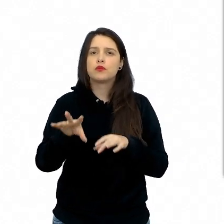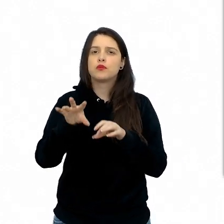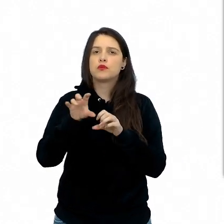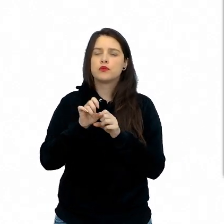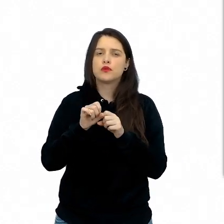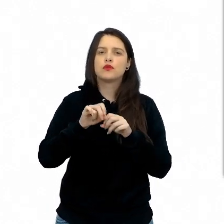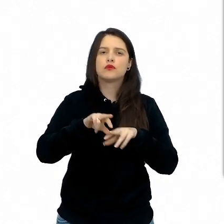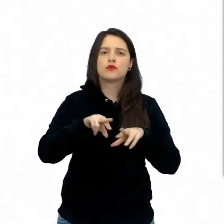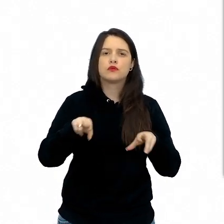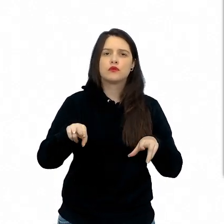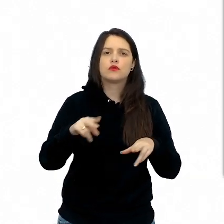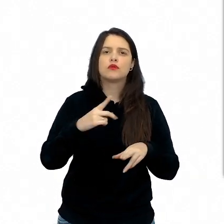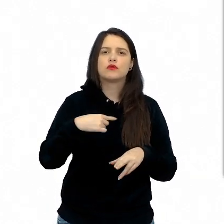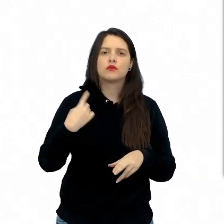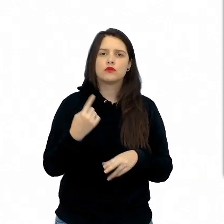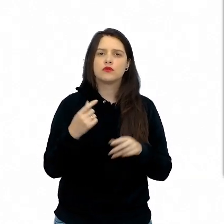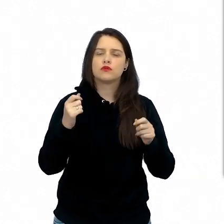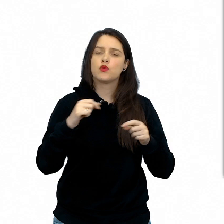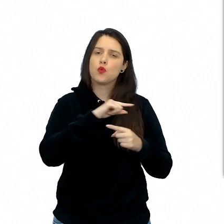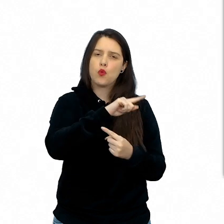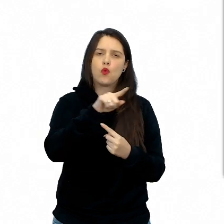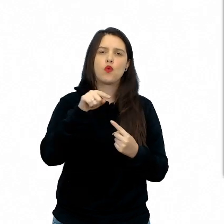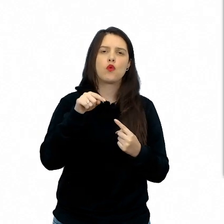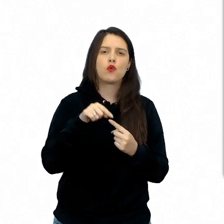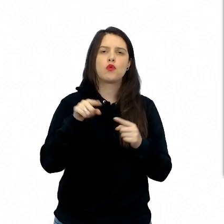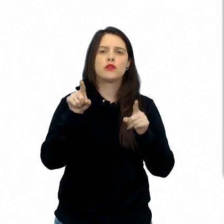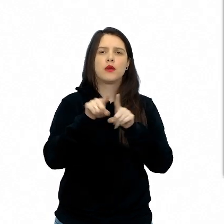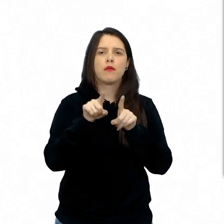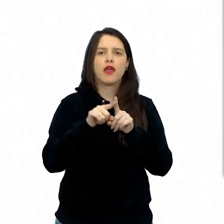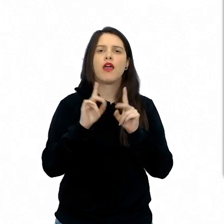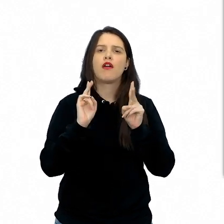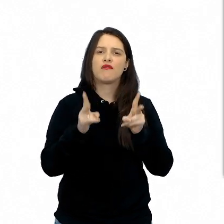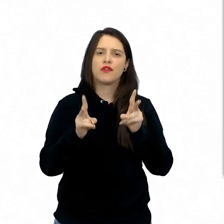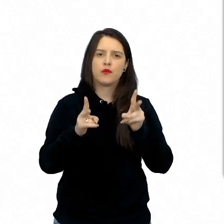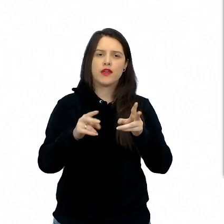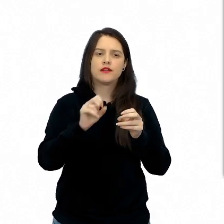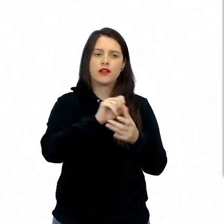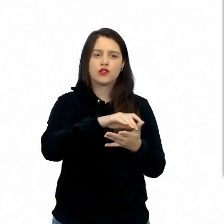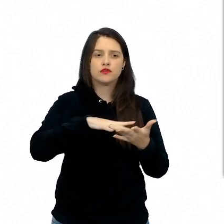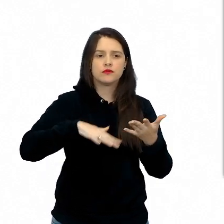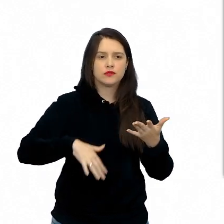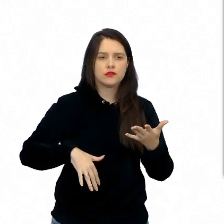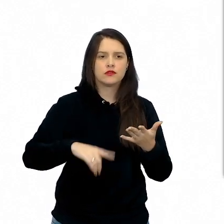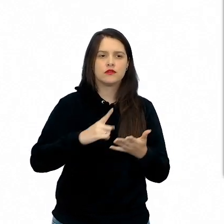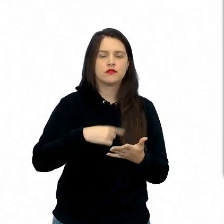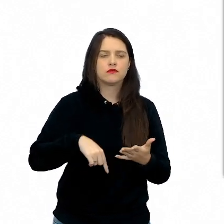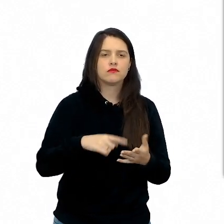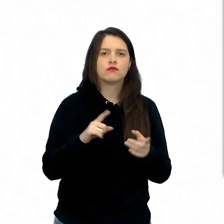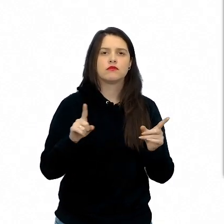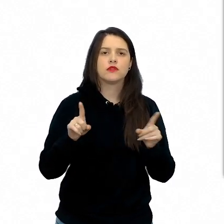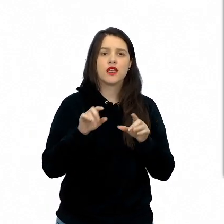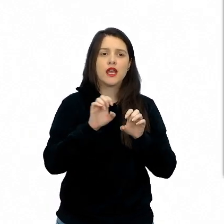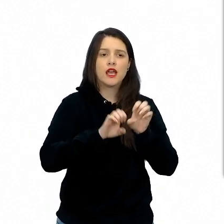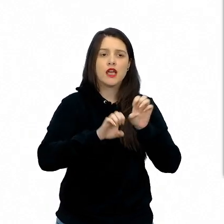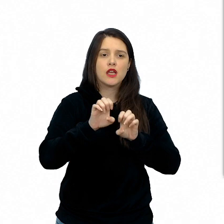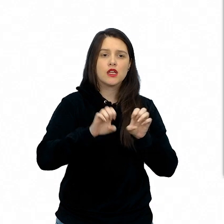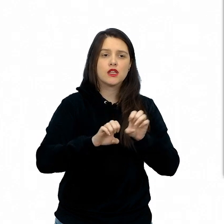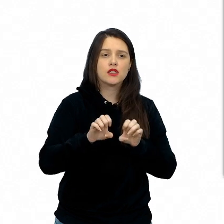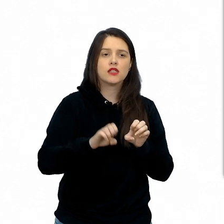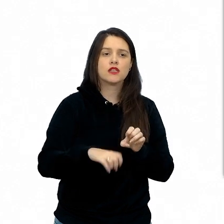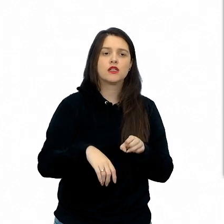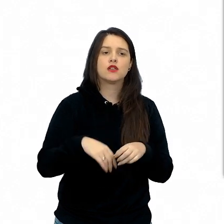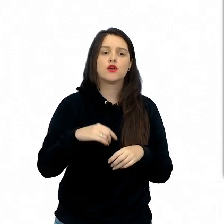panorama dos conteúdos e objetivos da sequência de atividades, né? Além de pontuar os aspectos